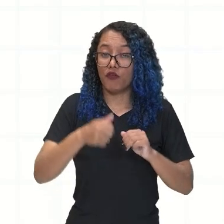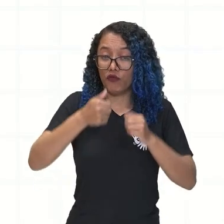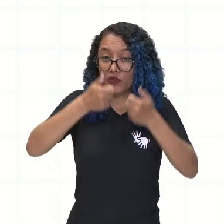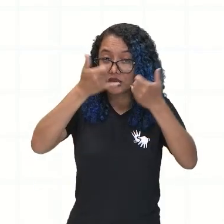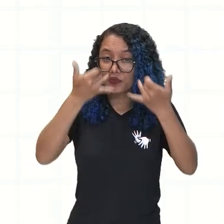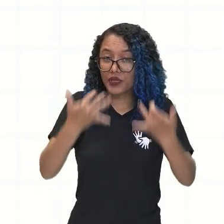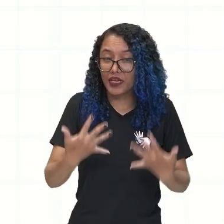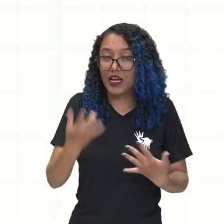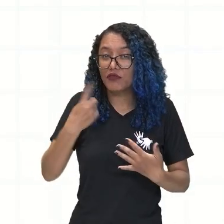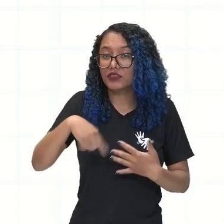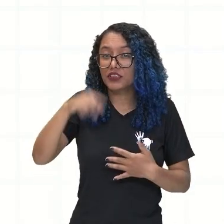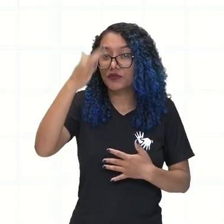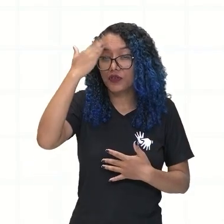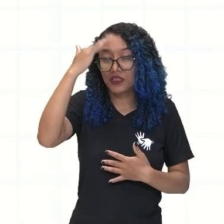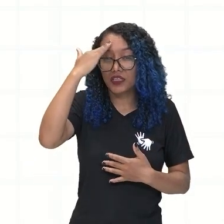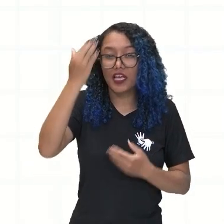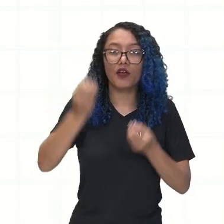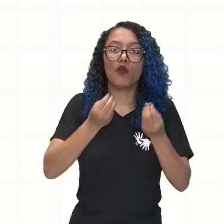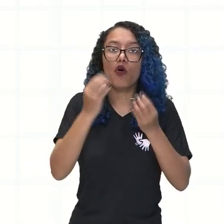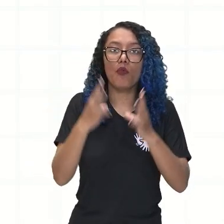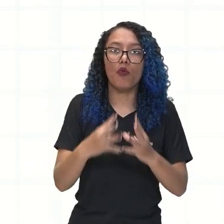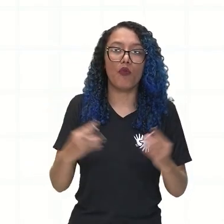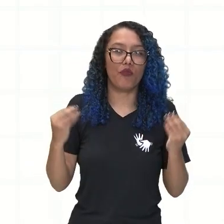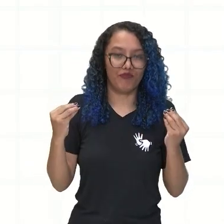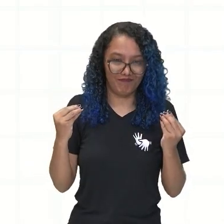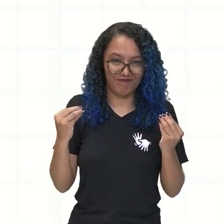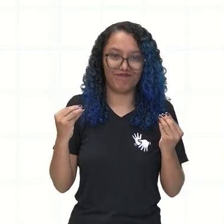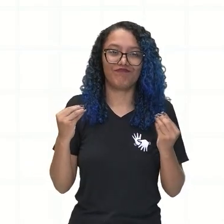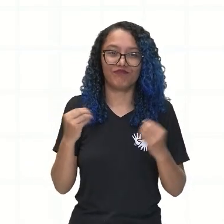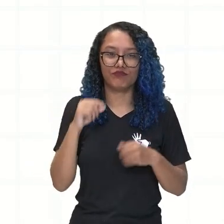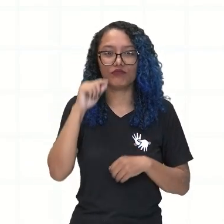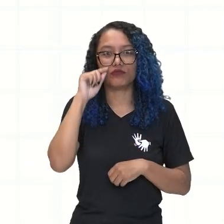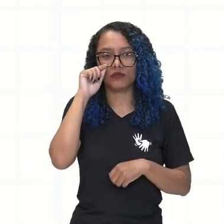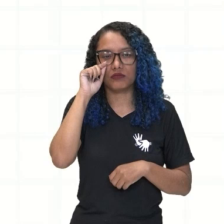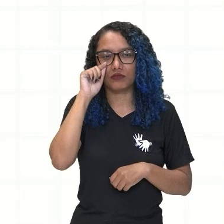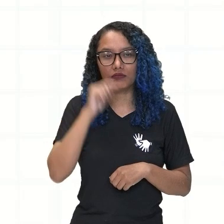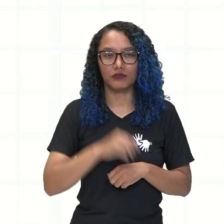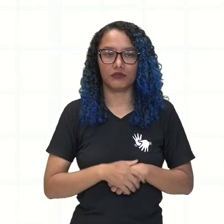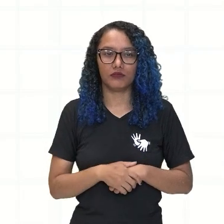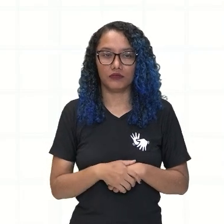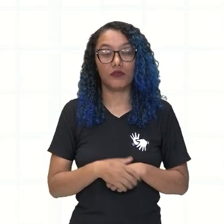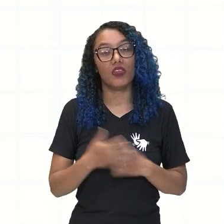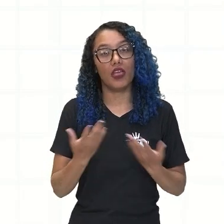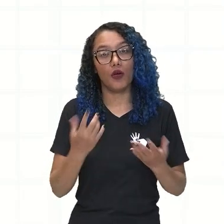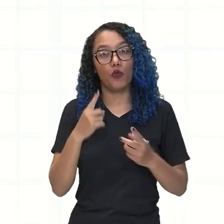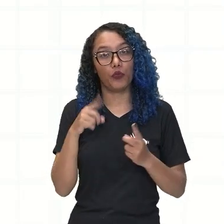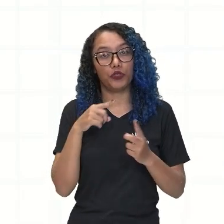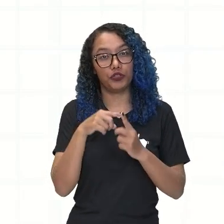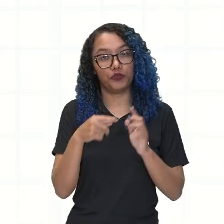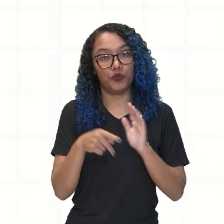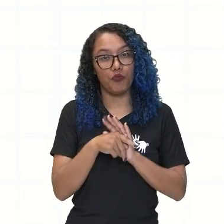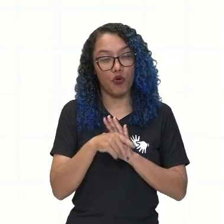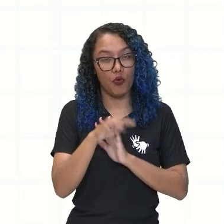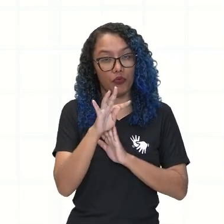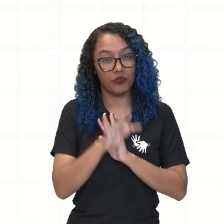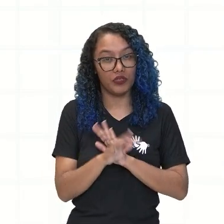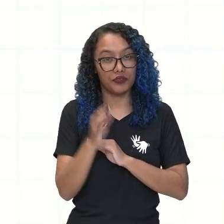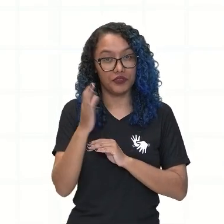como ele sumiu da Terra. Então, é isso que os textos de divulgação científica indicam. Ele vai